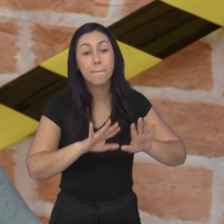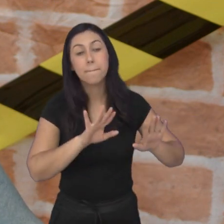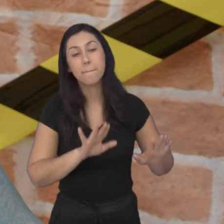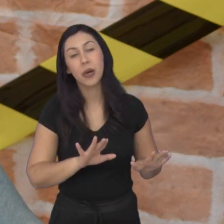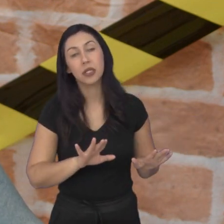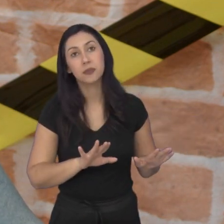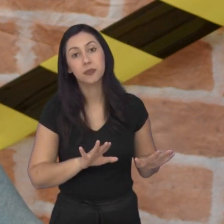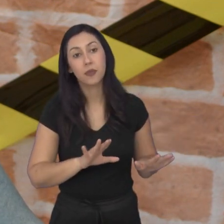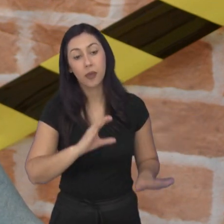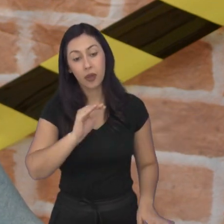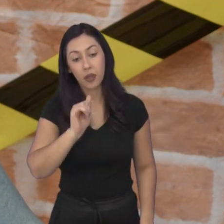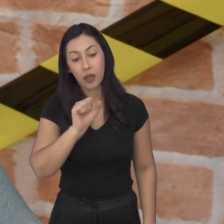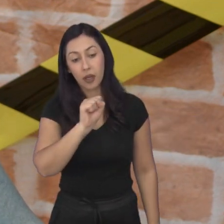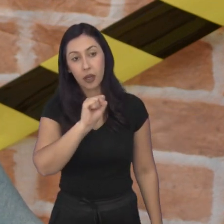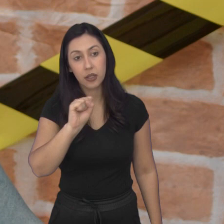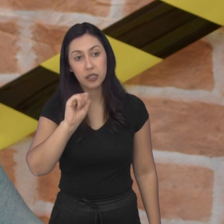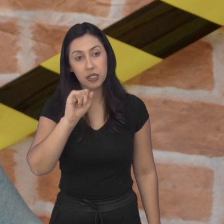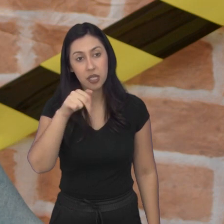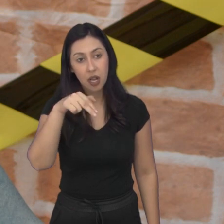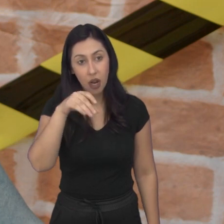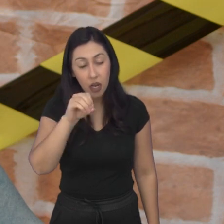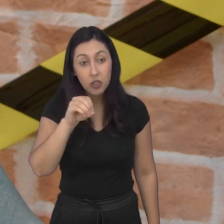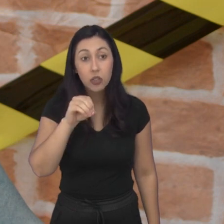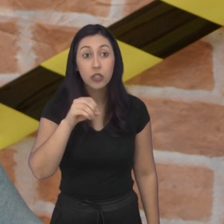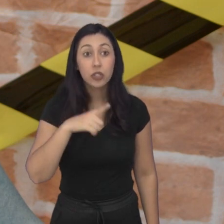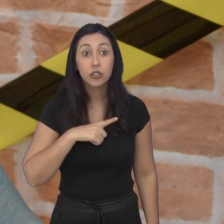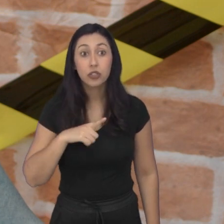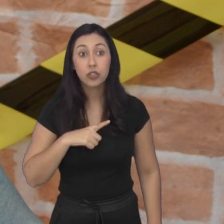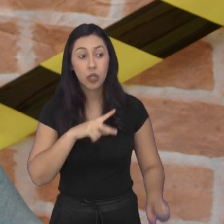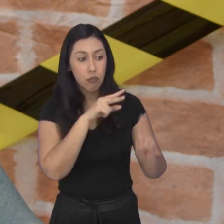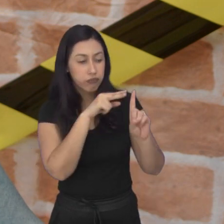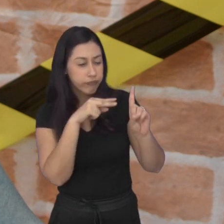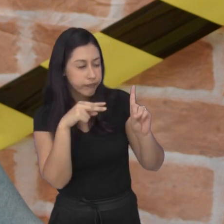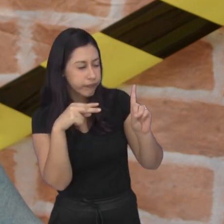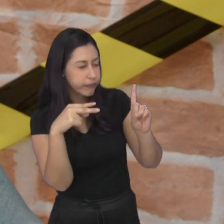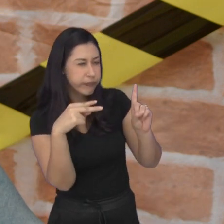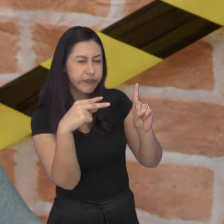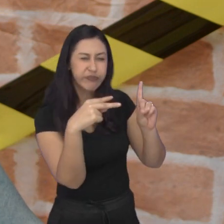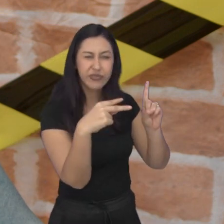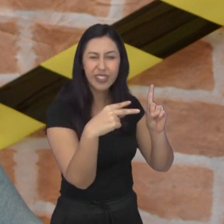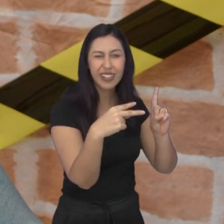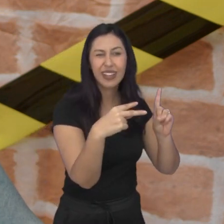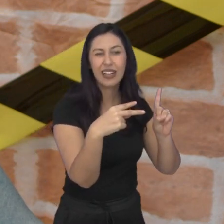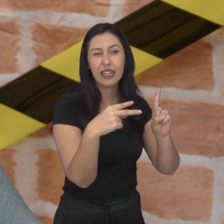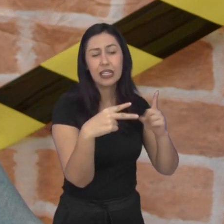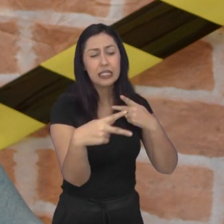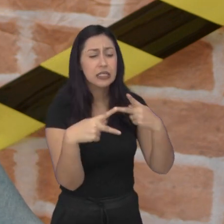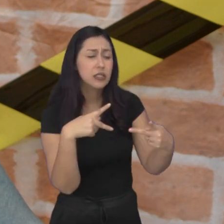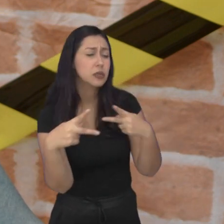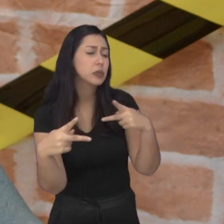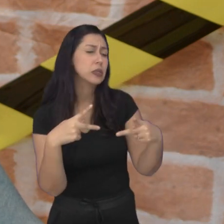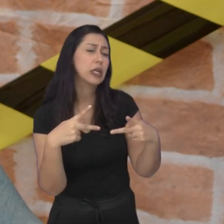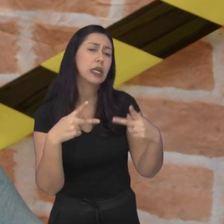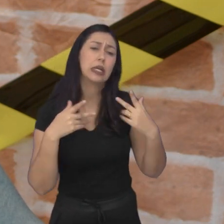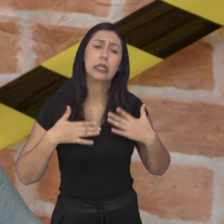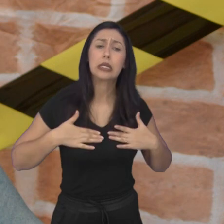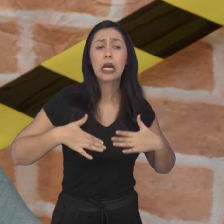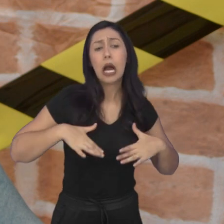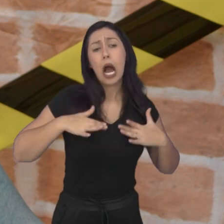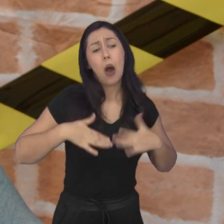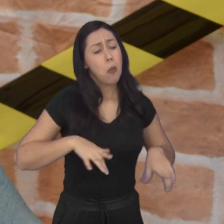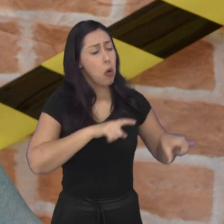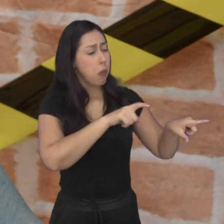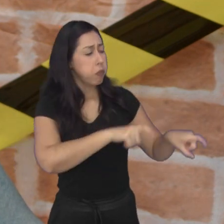disso. O Cassiano Ricardo, ele tinha uma perspectiva bucólica, uma perspectiva de uma São José calma, uma São José